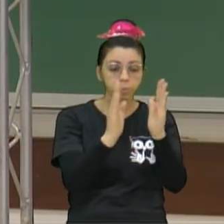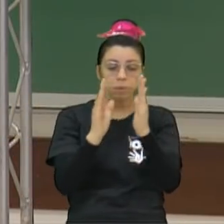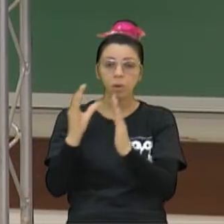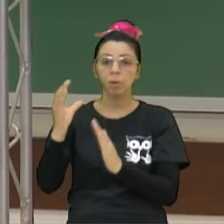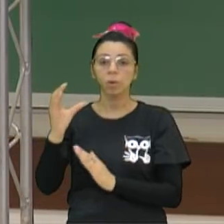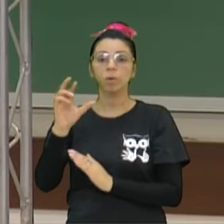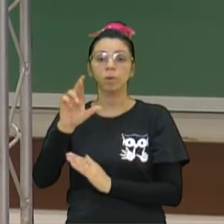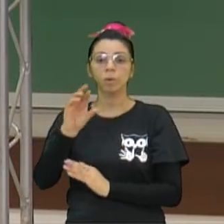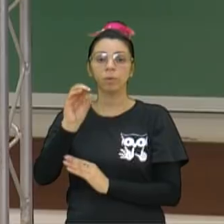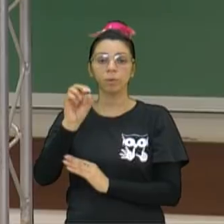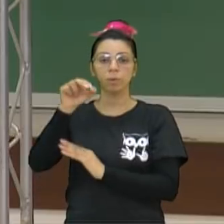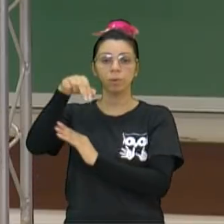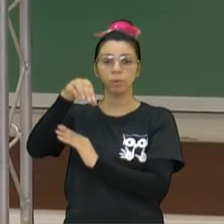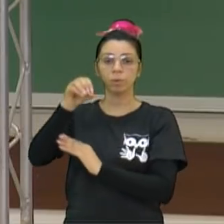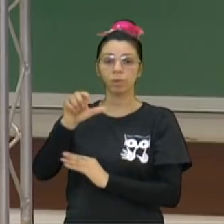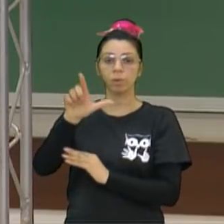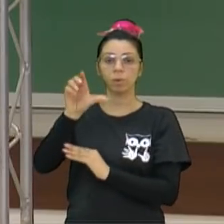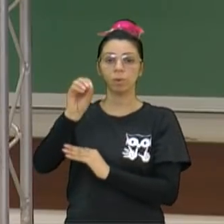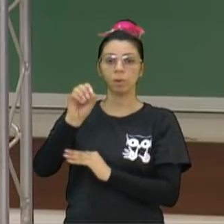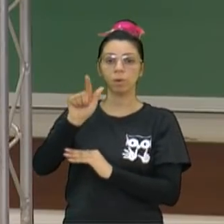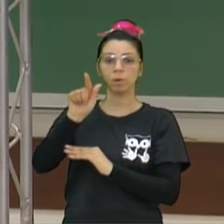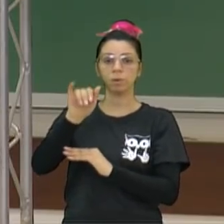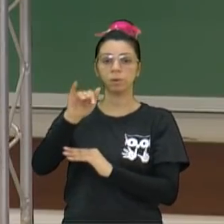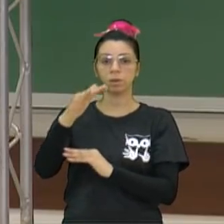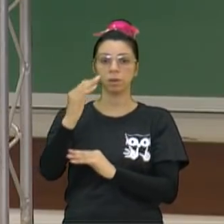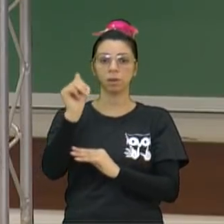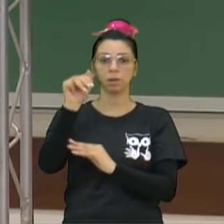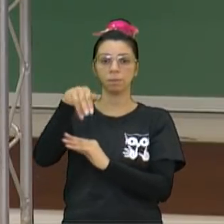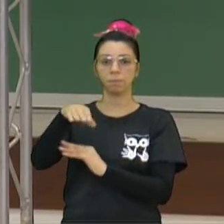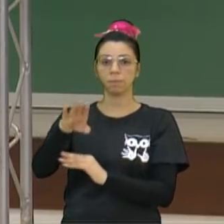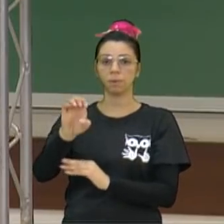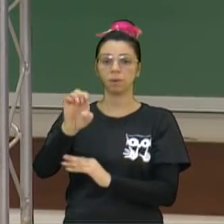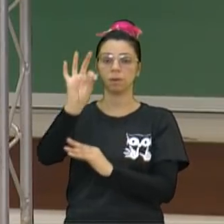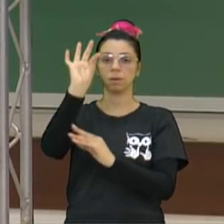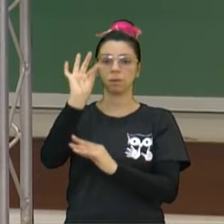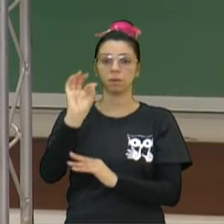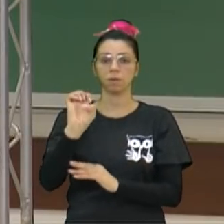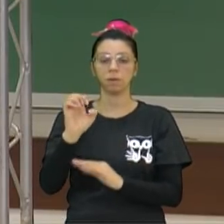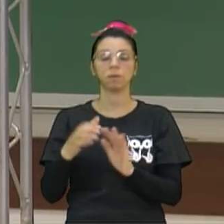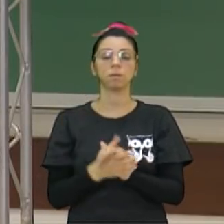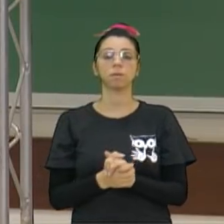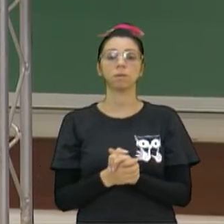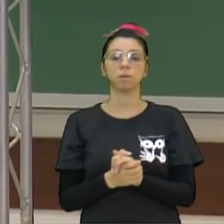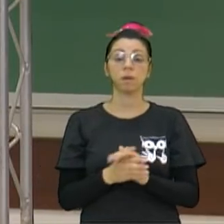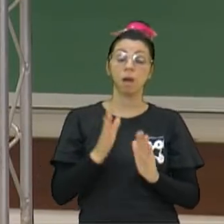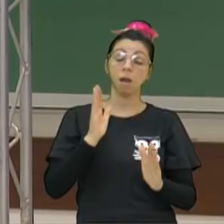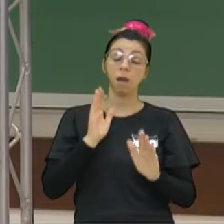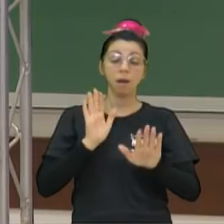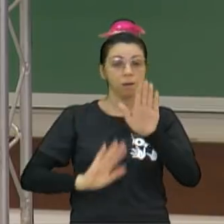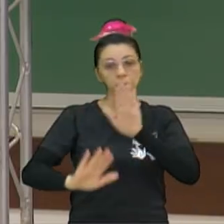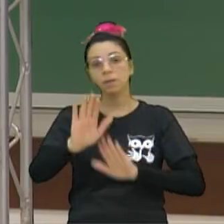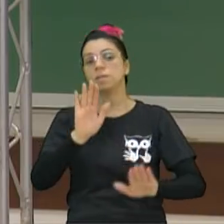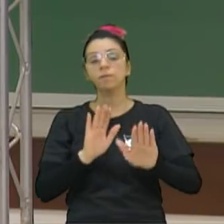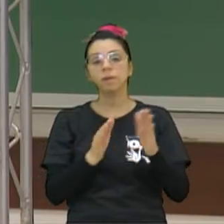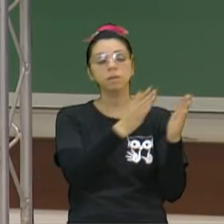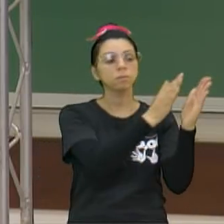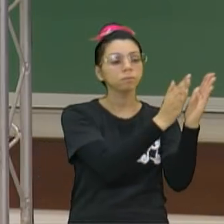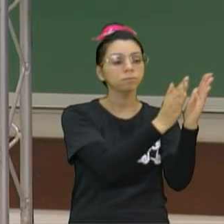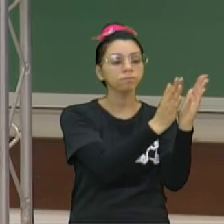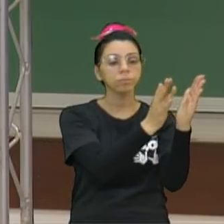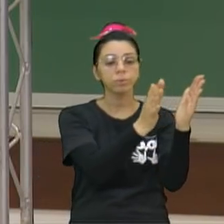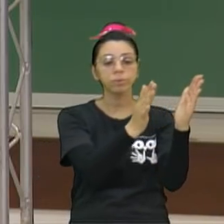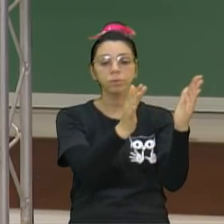na sequência, depois, mais para frente e finalmente. E às vezes a pessoa pelo meio do caminho se lembra de alguns fatos